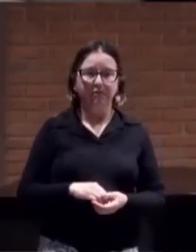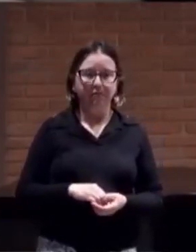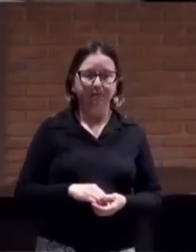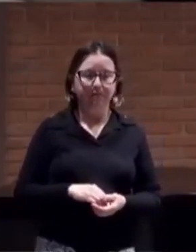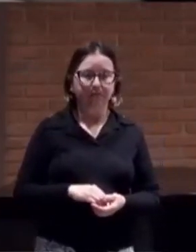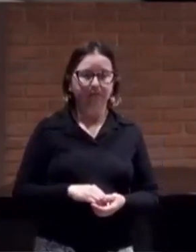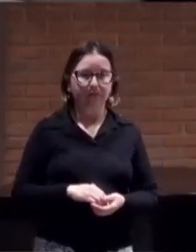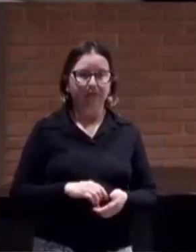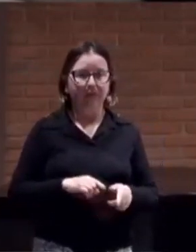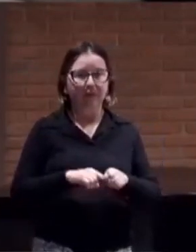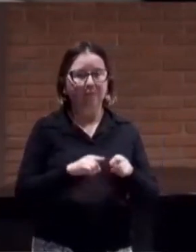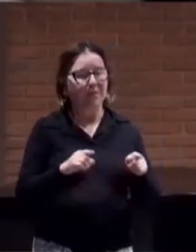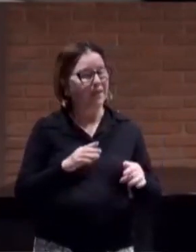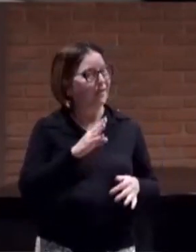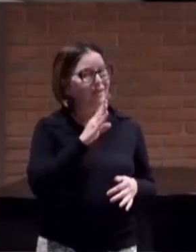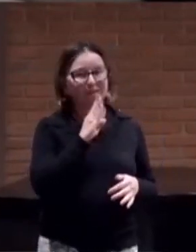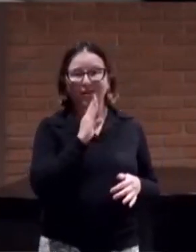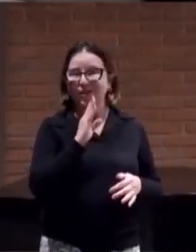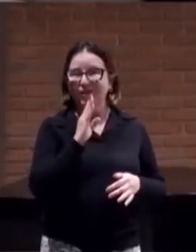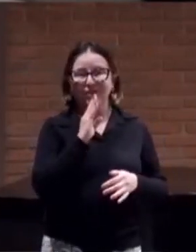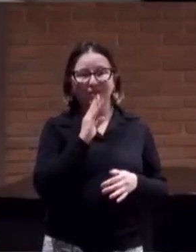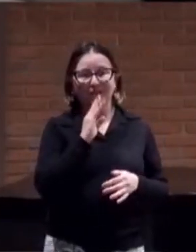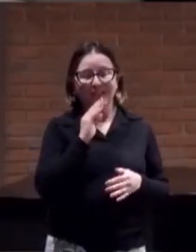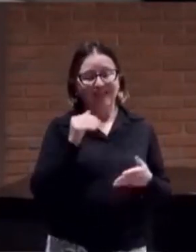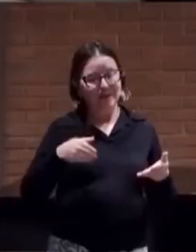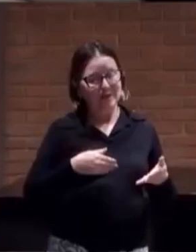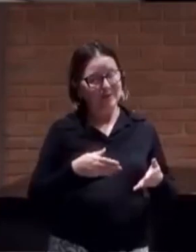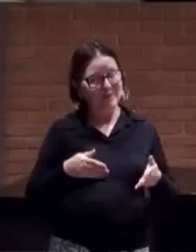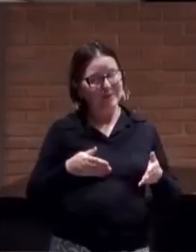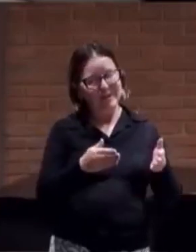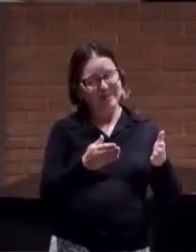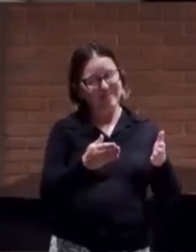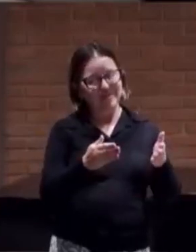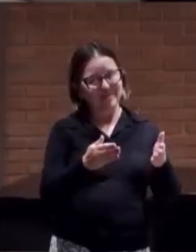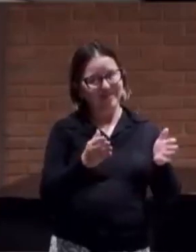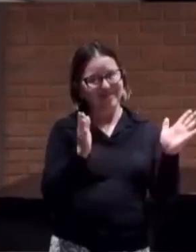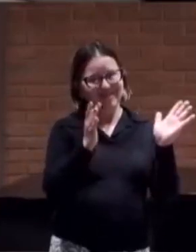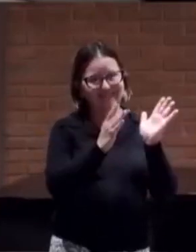Mas ele desconhecia o caminho que era Jesus.